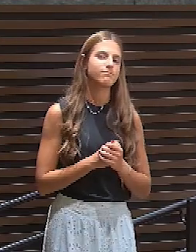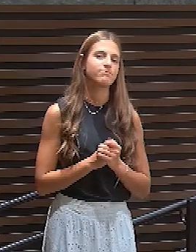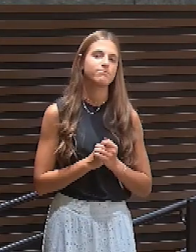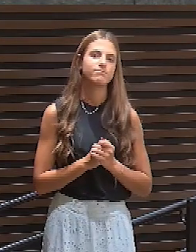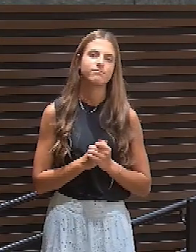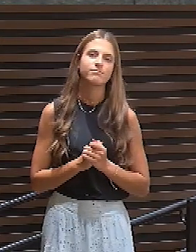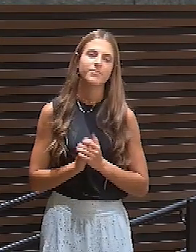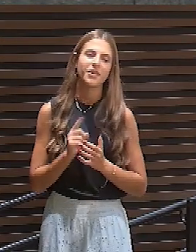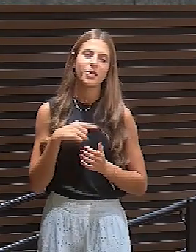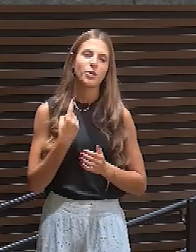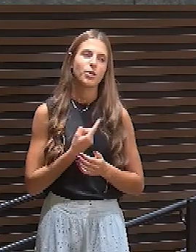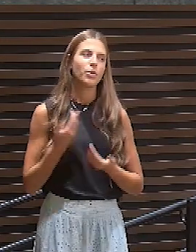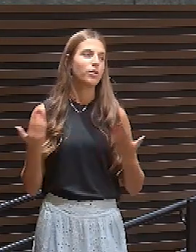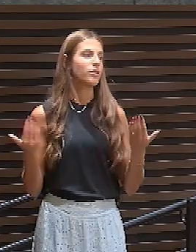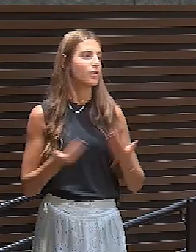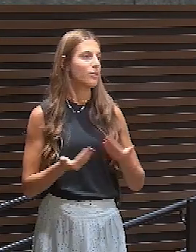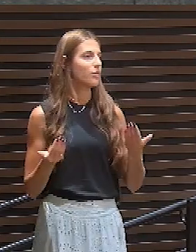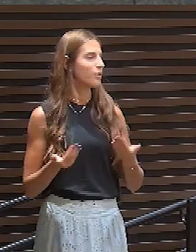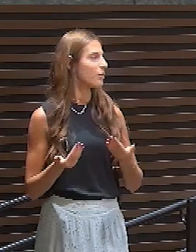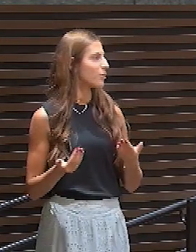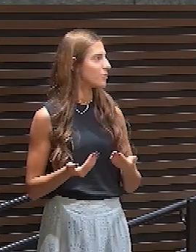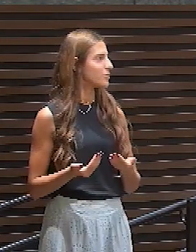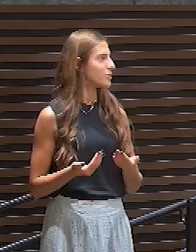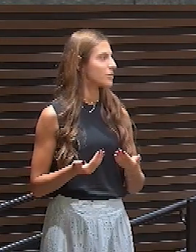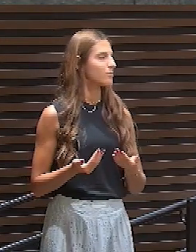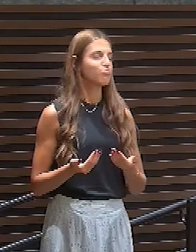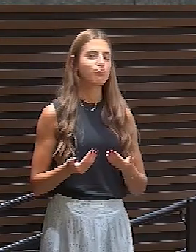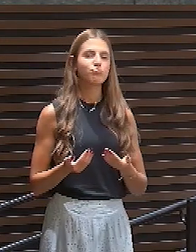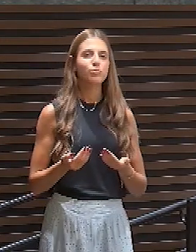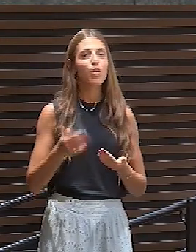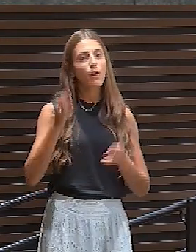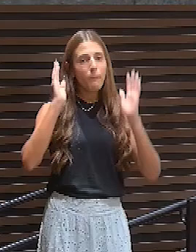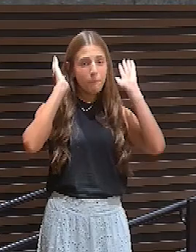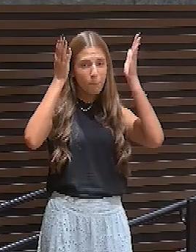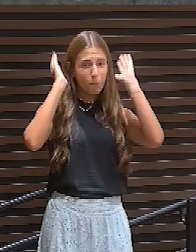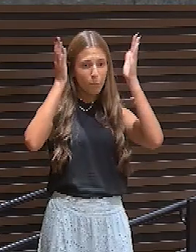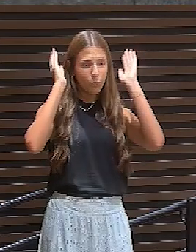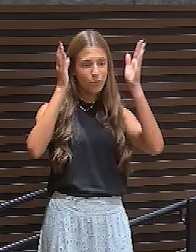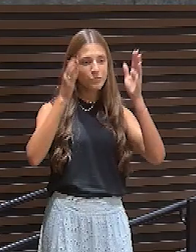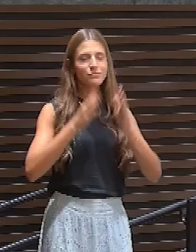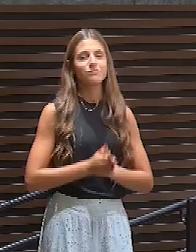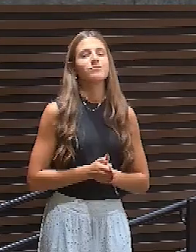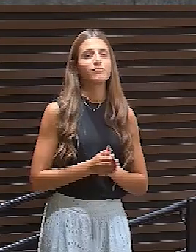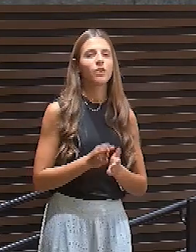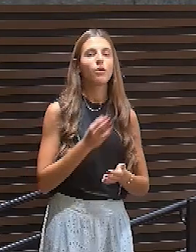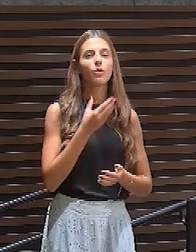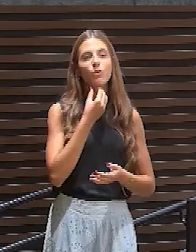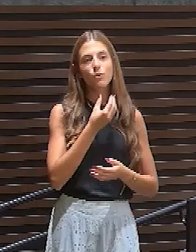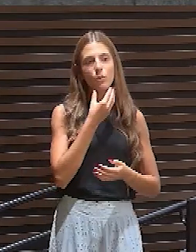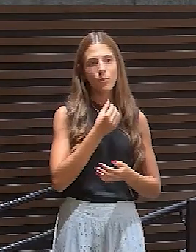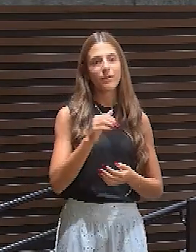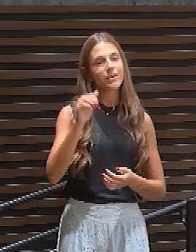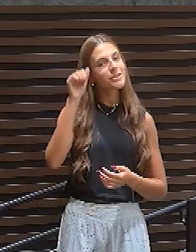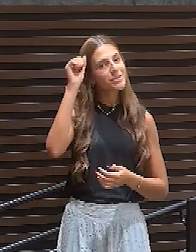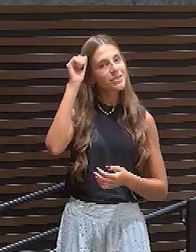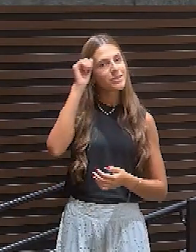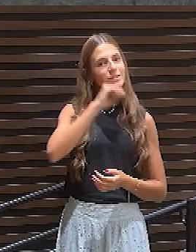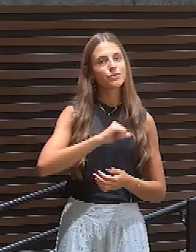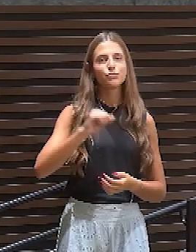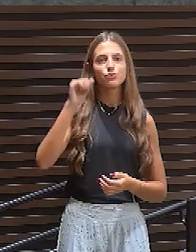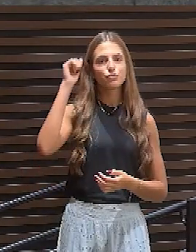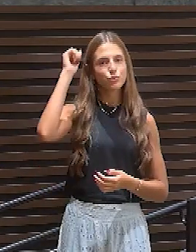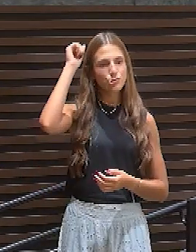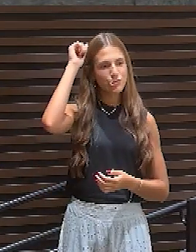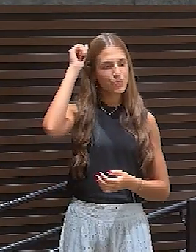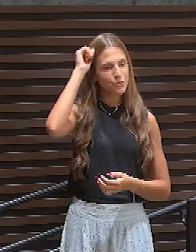Nós somos hoje talvez mais imbecis. O homem de Adão era uma